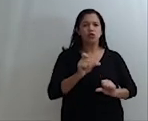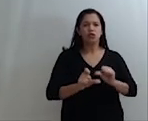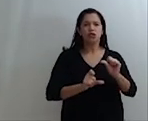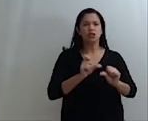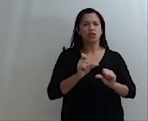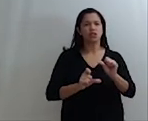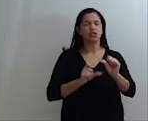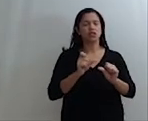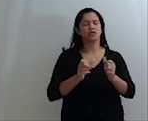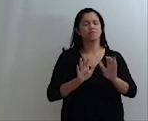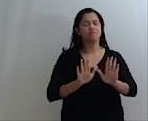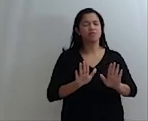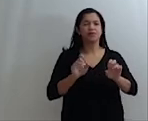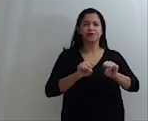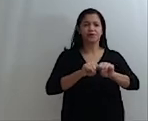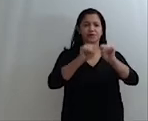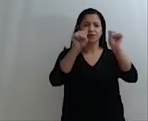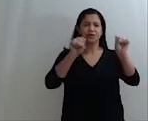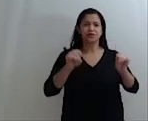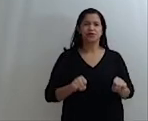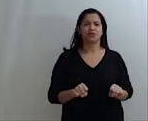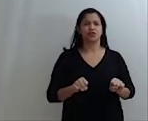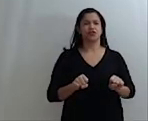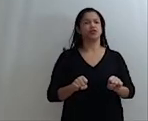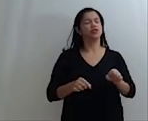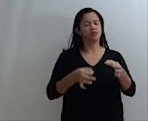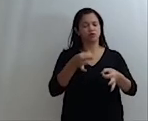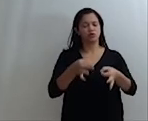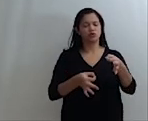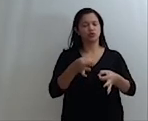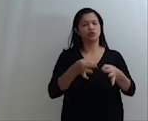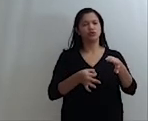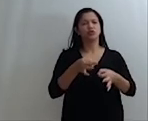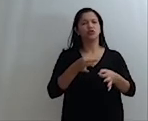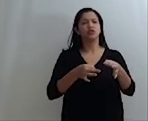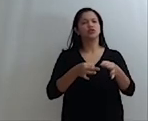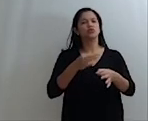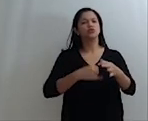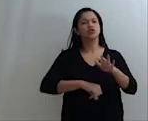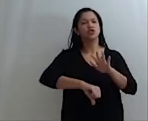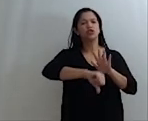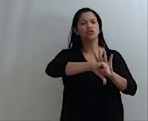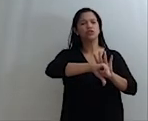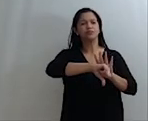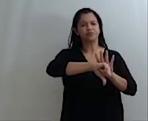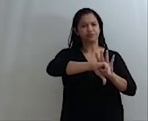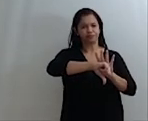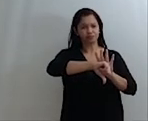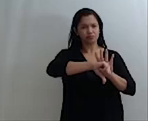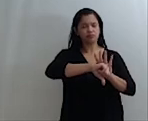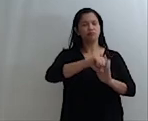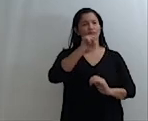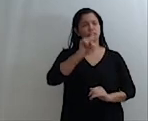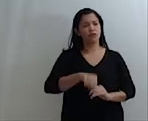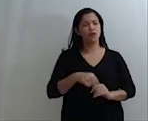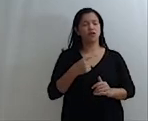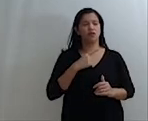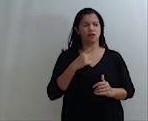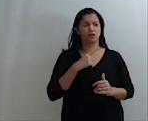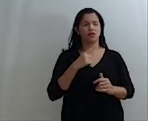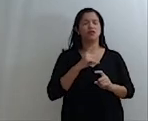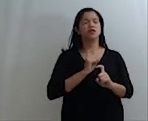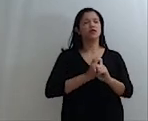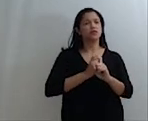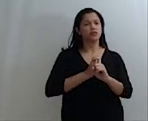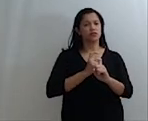sistema jurídico criminal e esse ato formal de reconhecimento previsto no artigo 226 ele indica